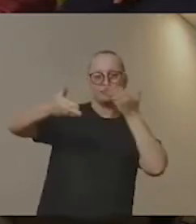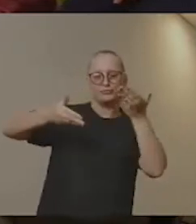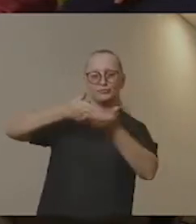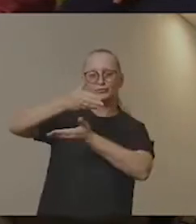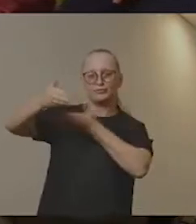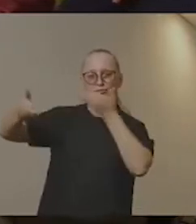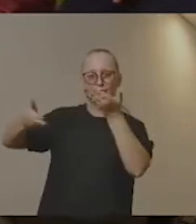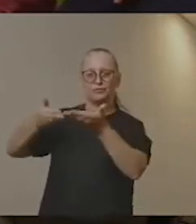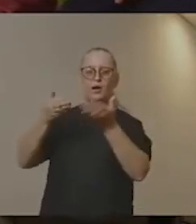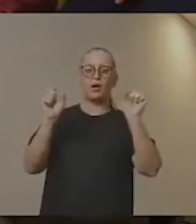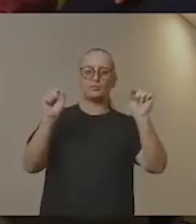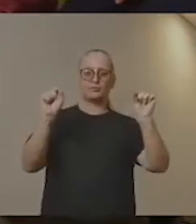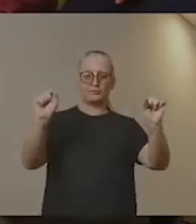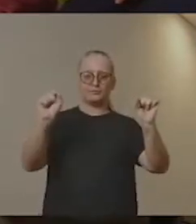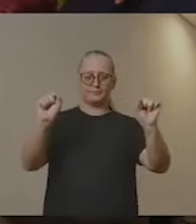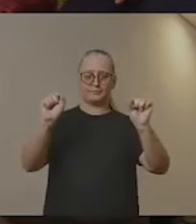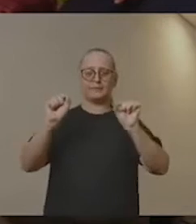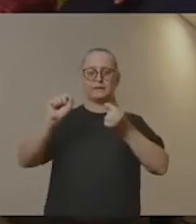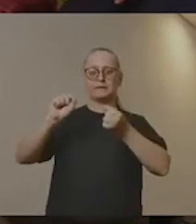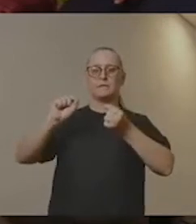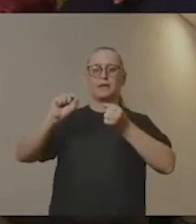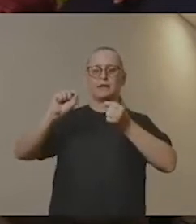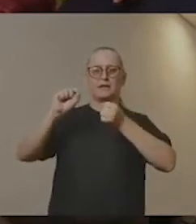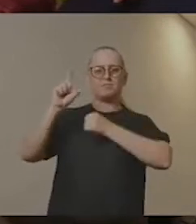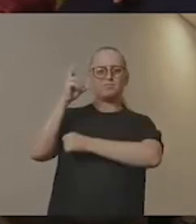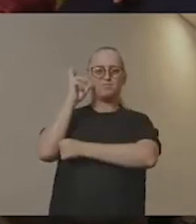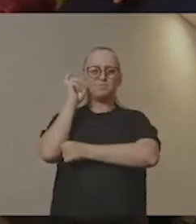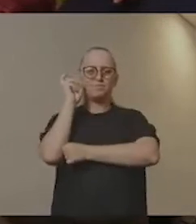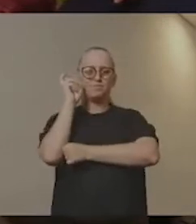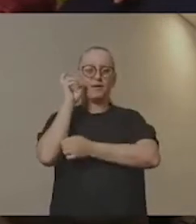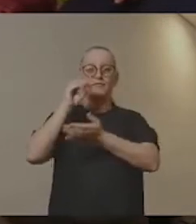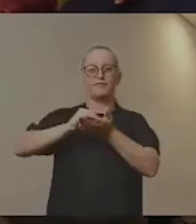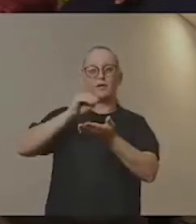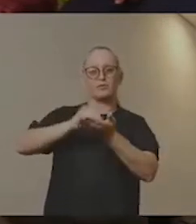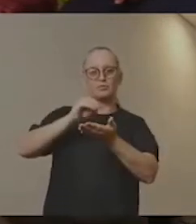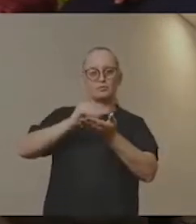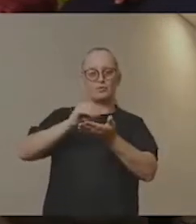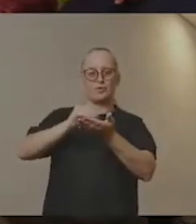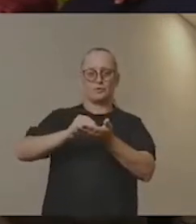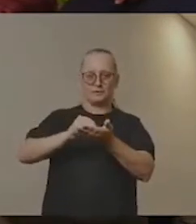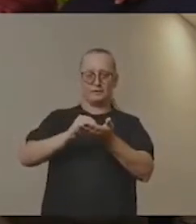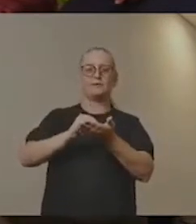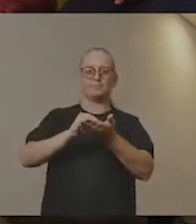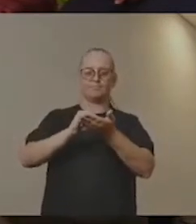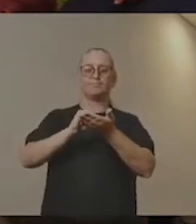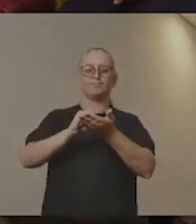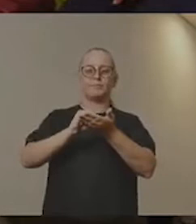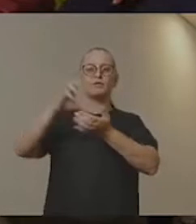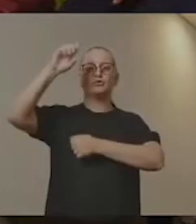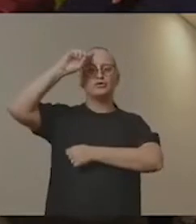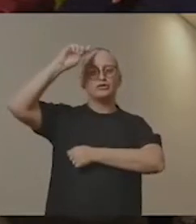escuta esteve presente no retorno presencial, né? A falta do diálogo compartilhado sobre